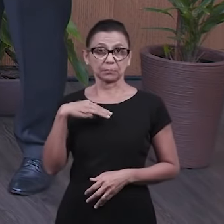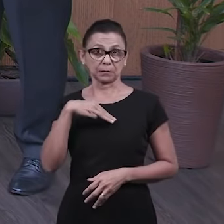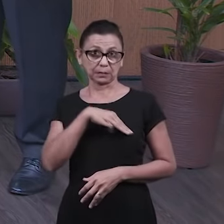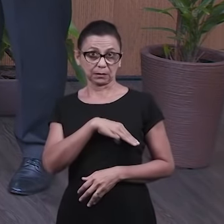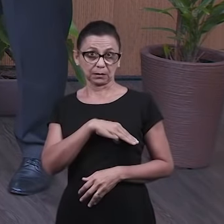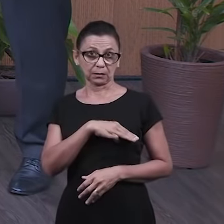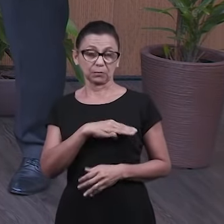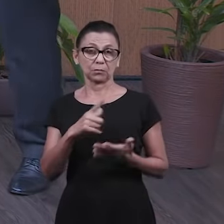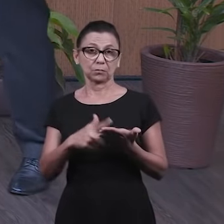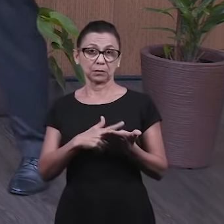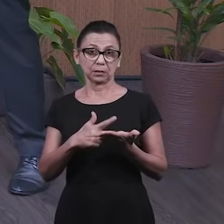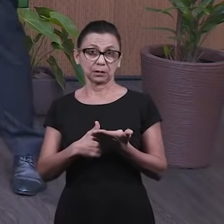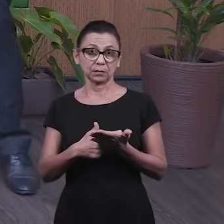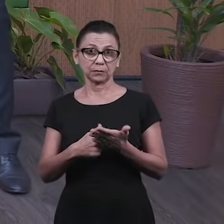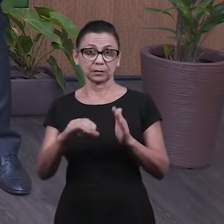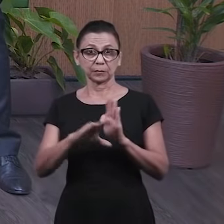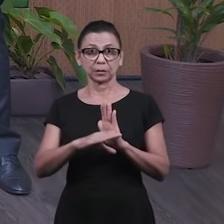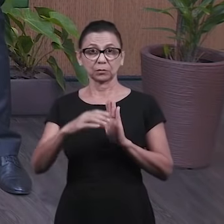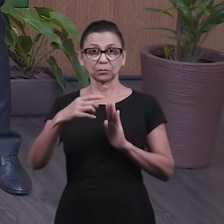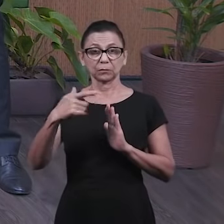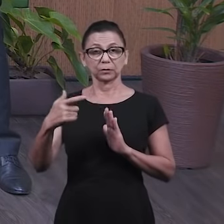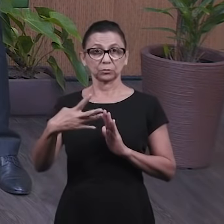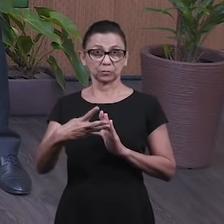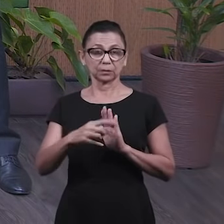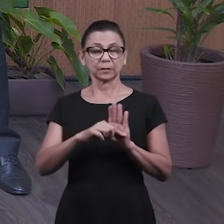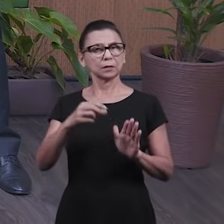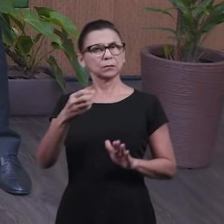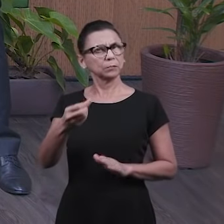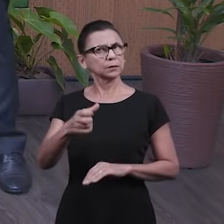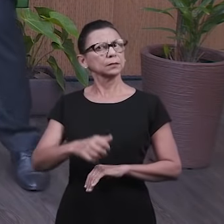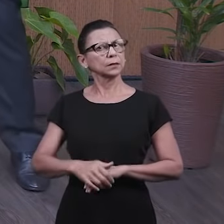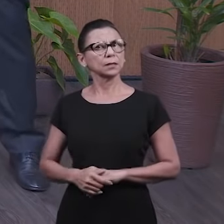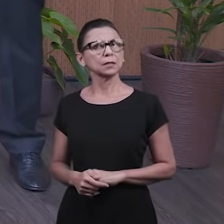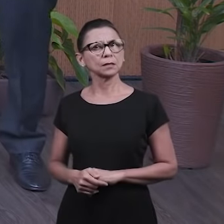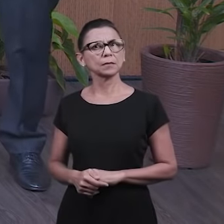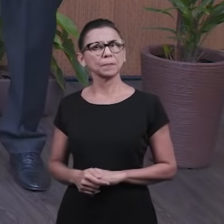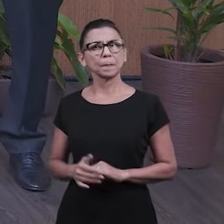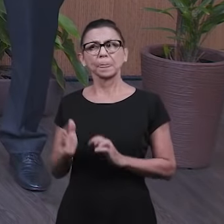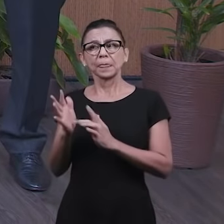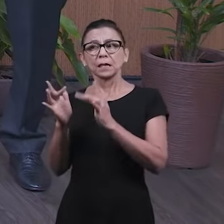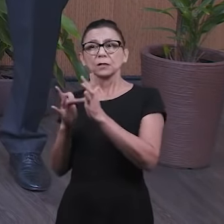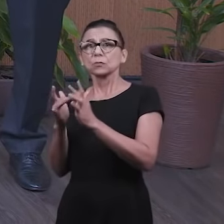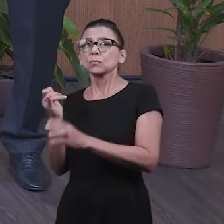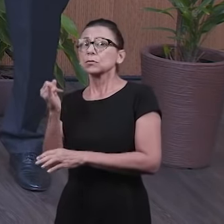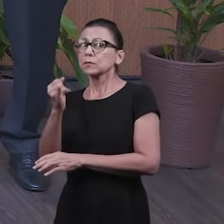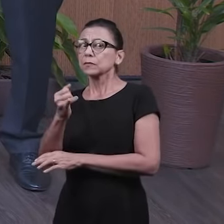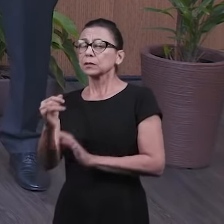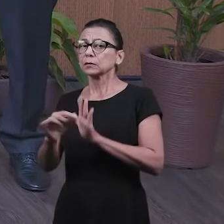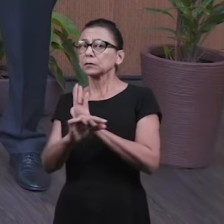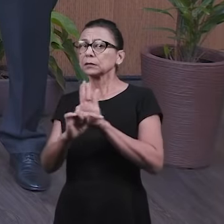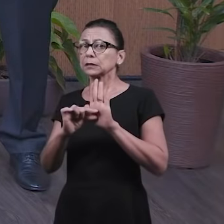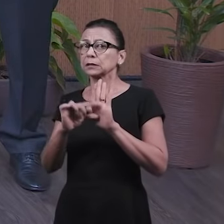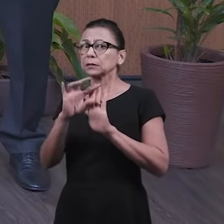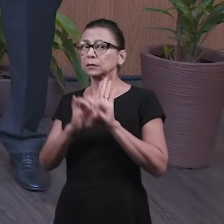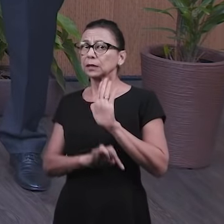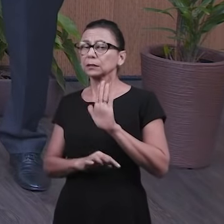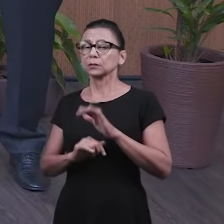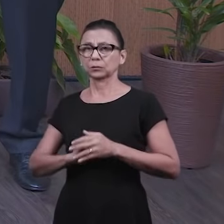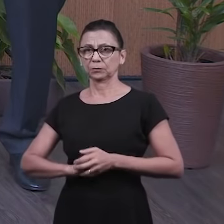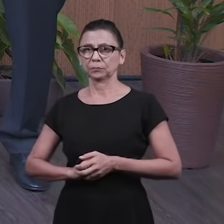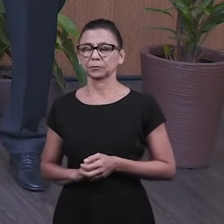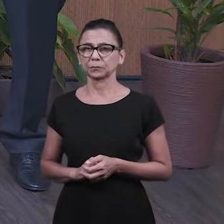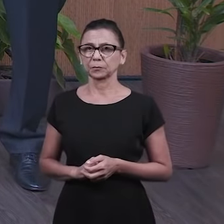24:6. Que foi uma palavra dita pelo Senhor Jesus. Por isso que a resposta à pergunta que você fez agora,